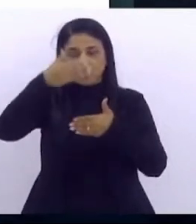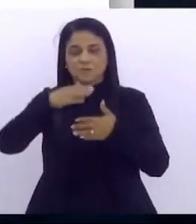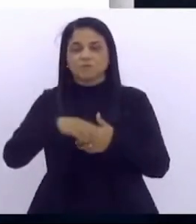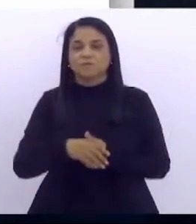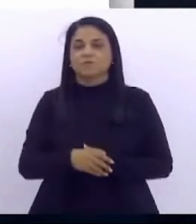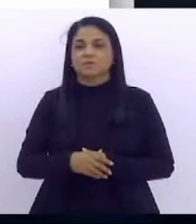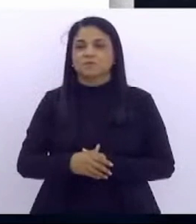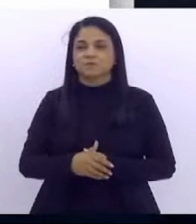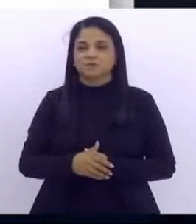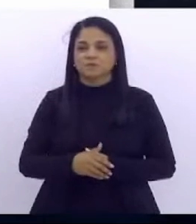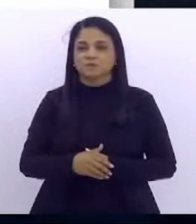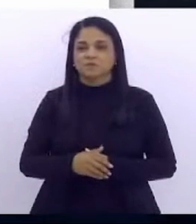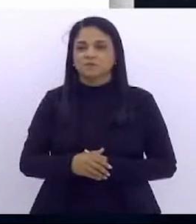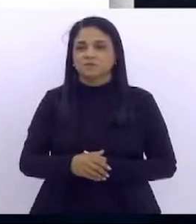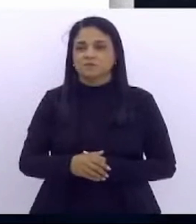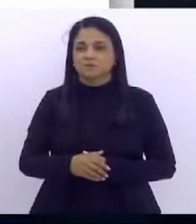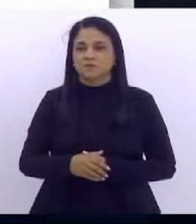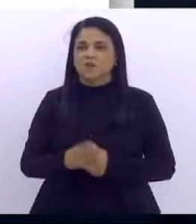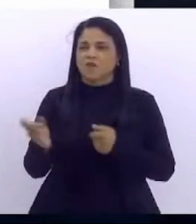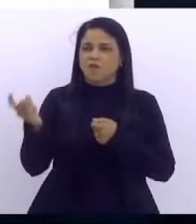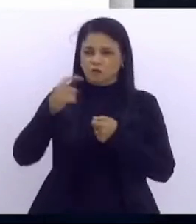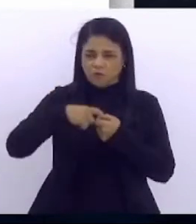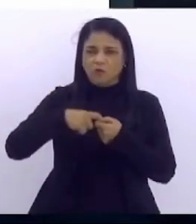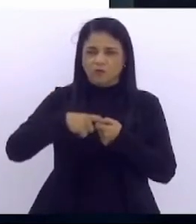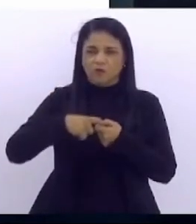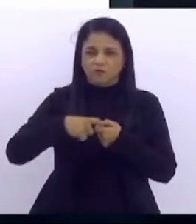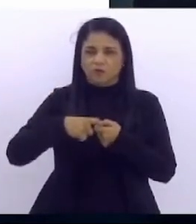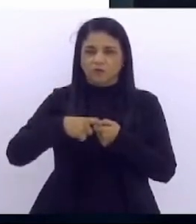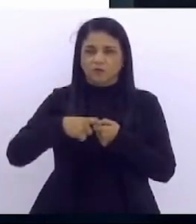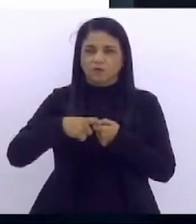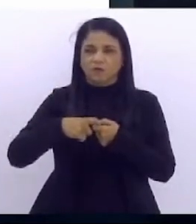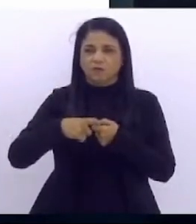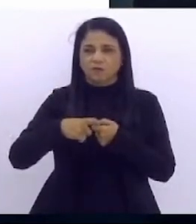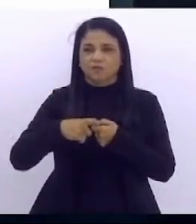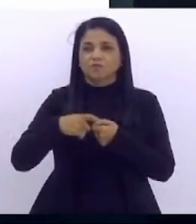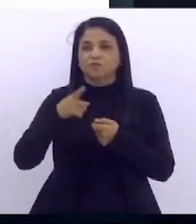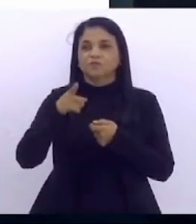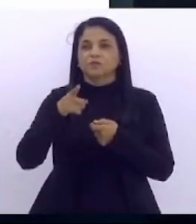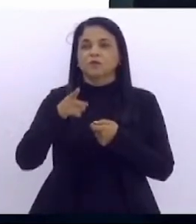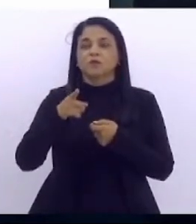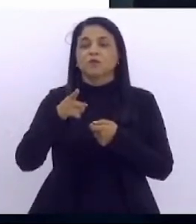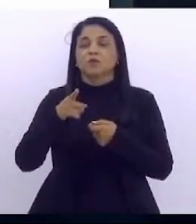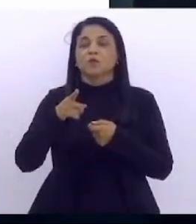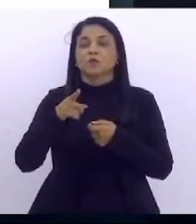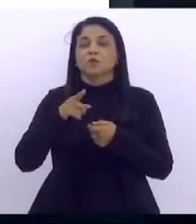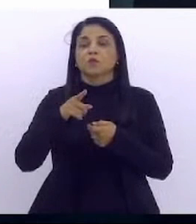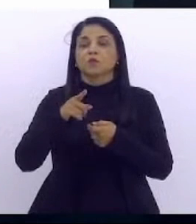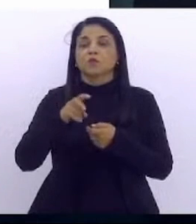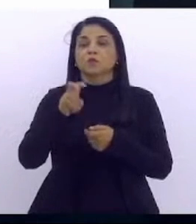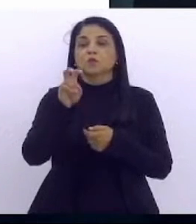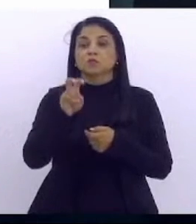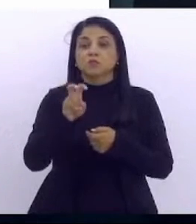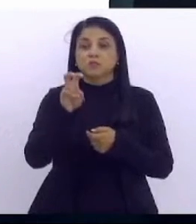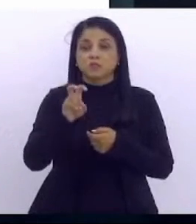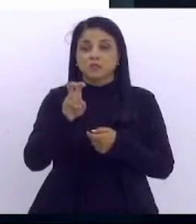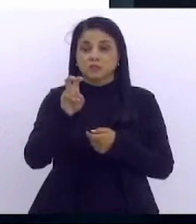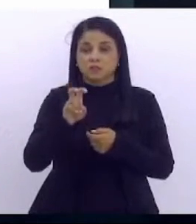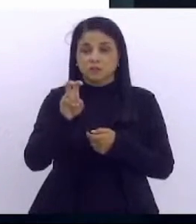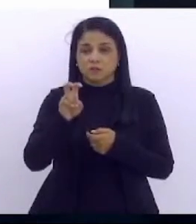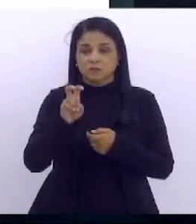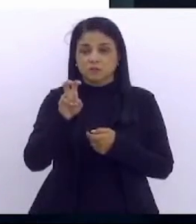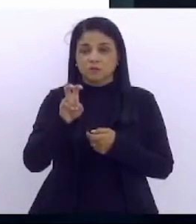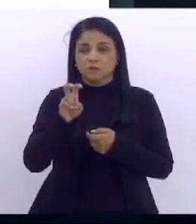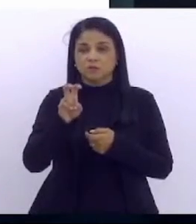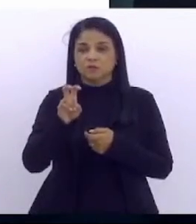o próximo slide. Não, volta. Era aquele lá mesmo. Aí o outro fator é o fator 5. Né? Rapidamente,